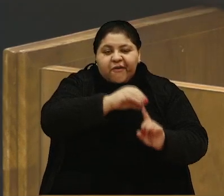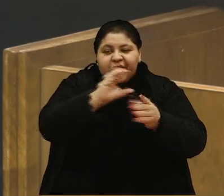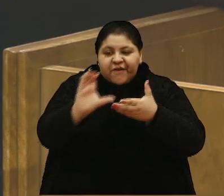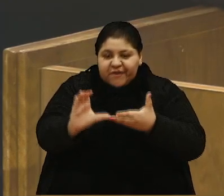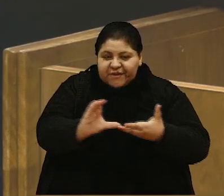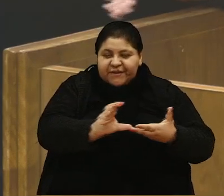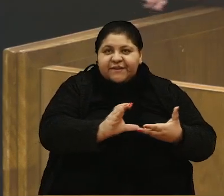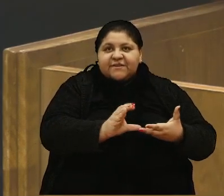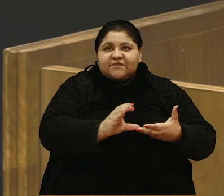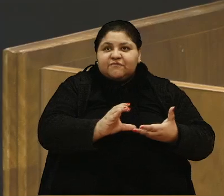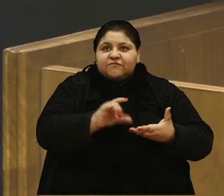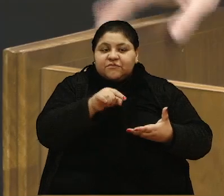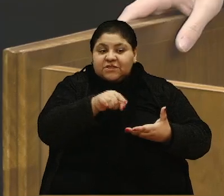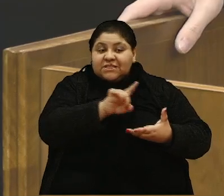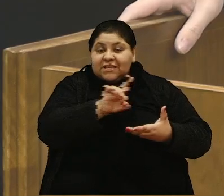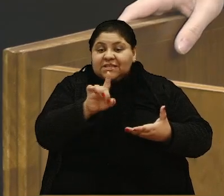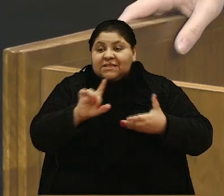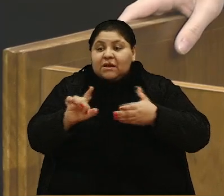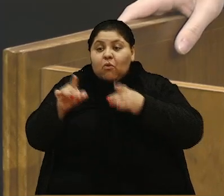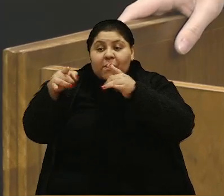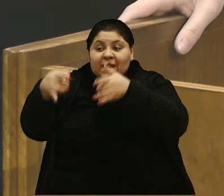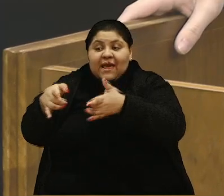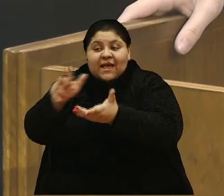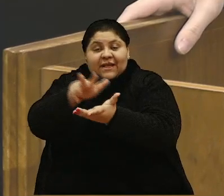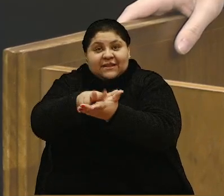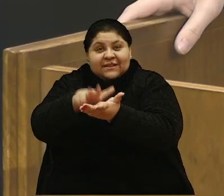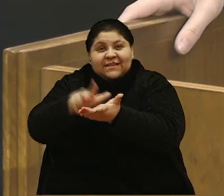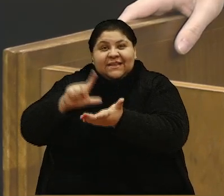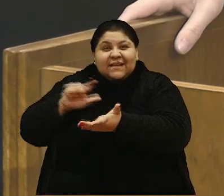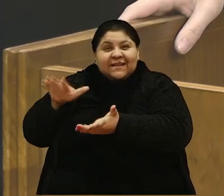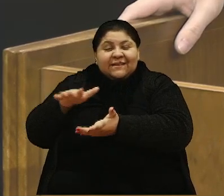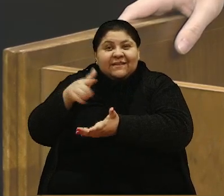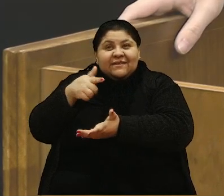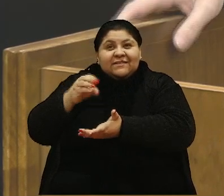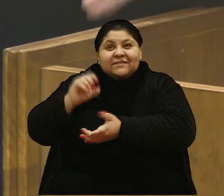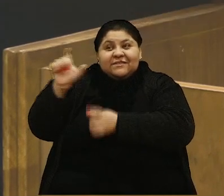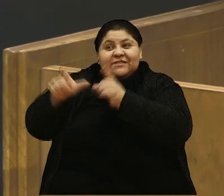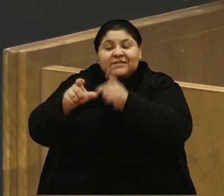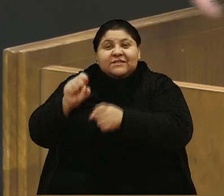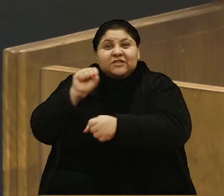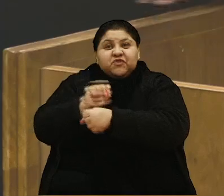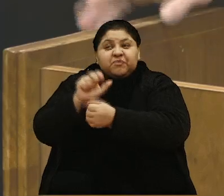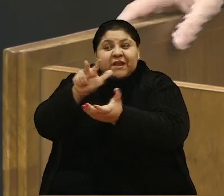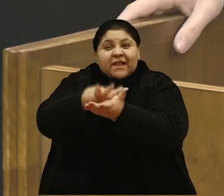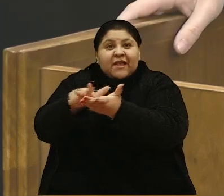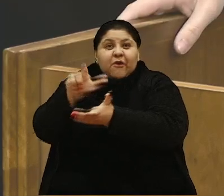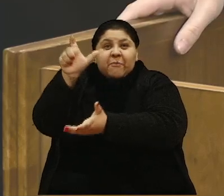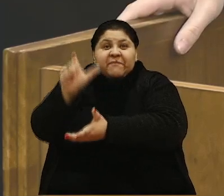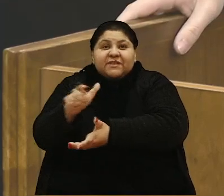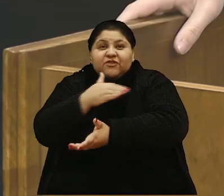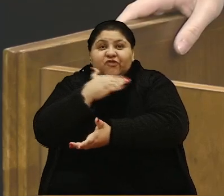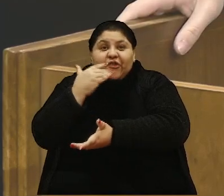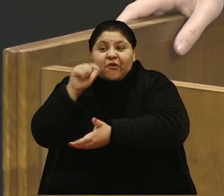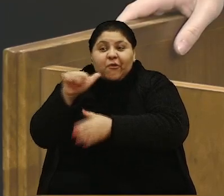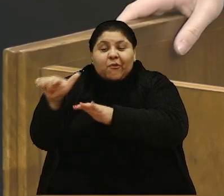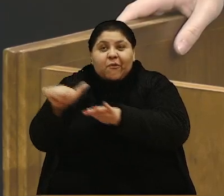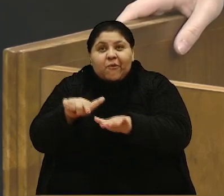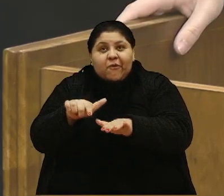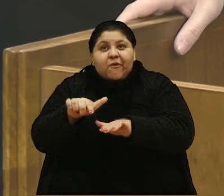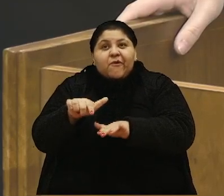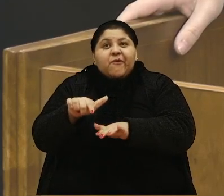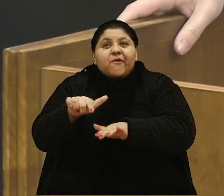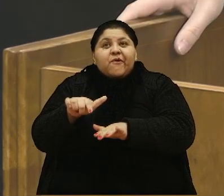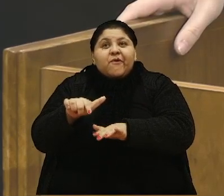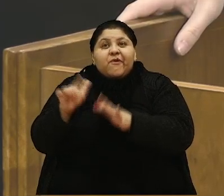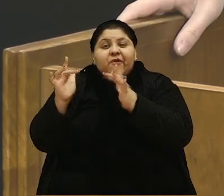investimento nessa questão e não em leito. A gente tem uma média de 70 pessoas aguardando leitos, tem pessoas que faleceram essa semana, tem uma pessoa que eu